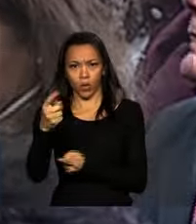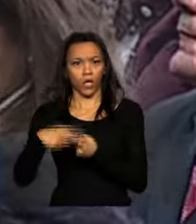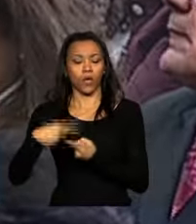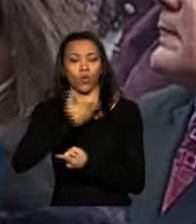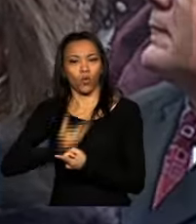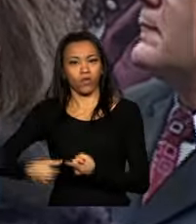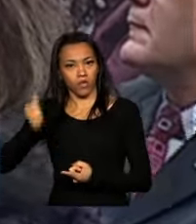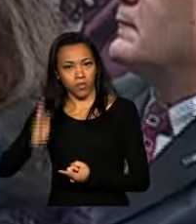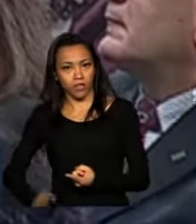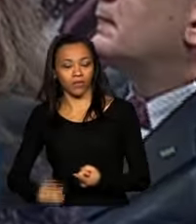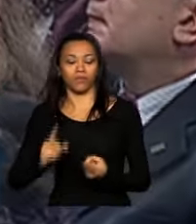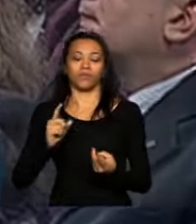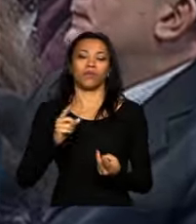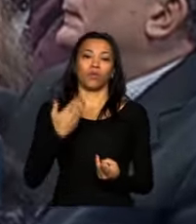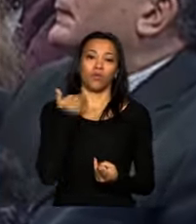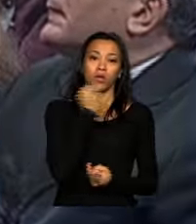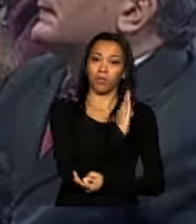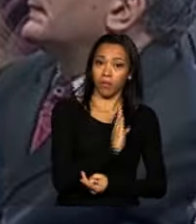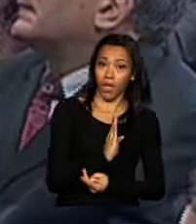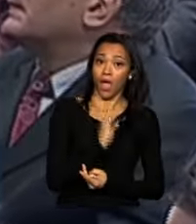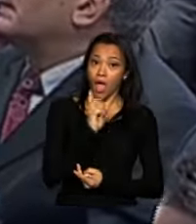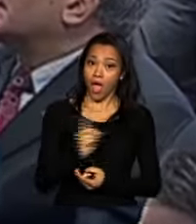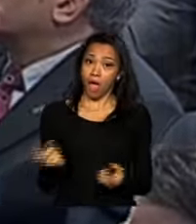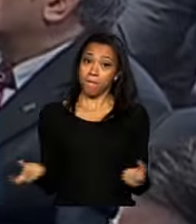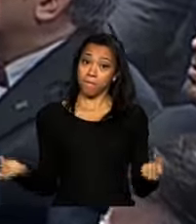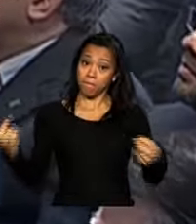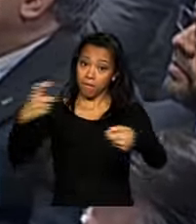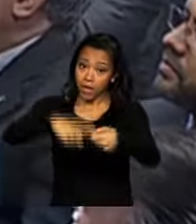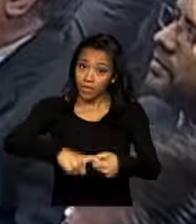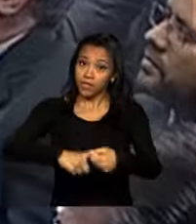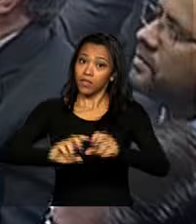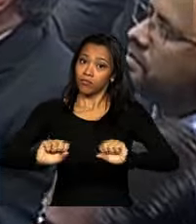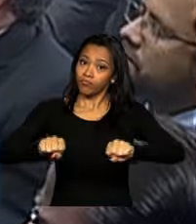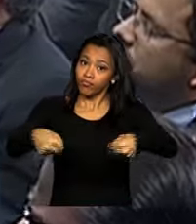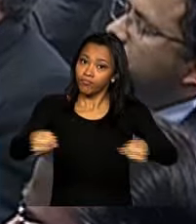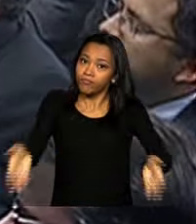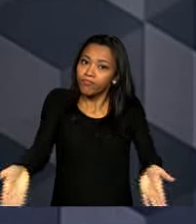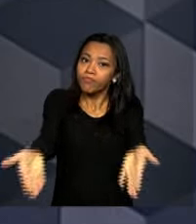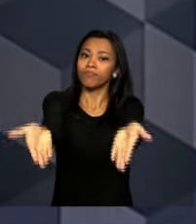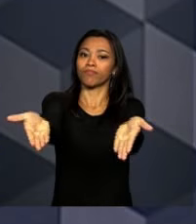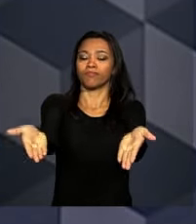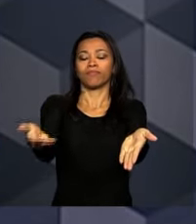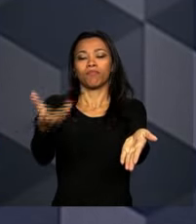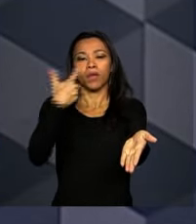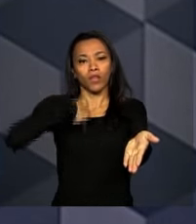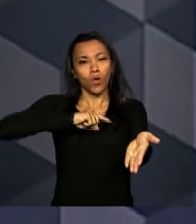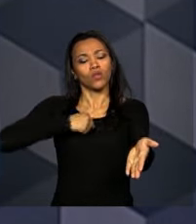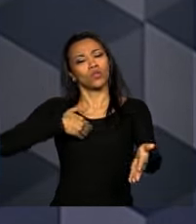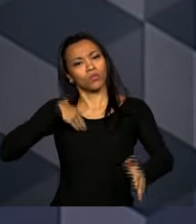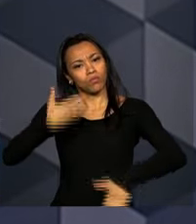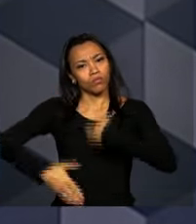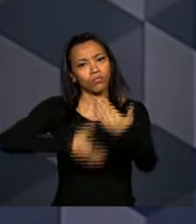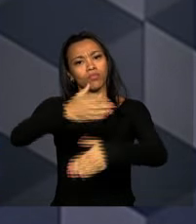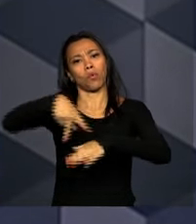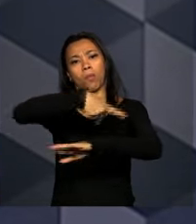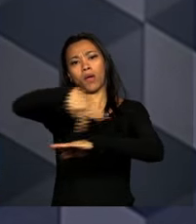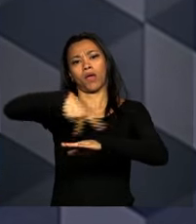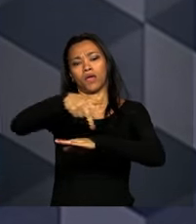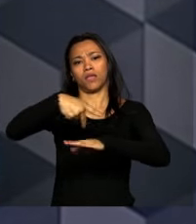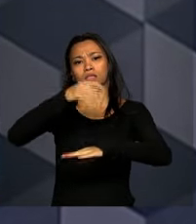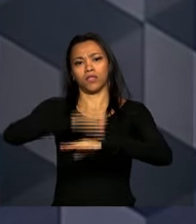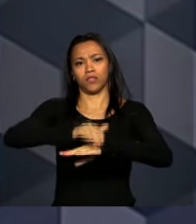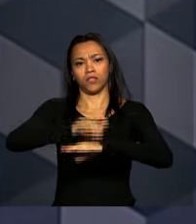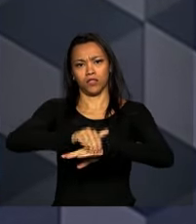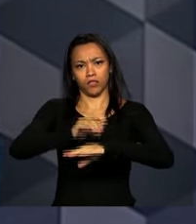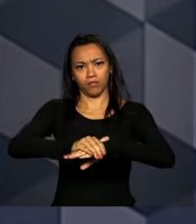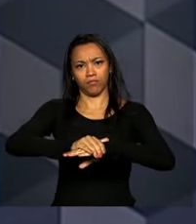Brasil são parceiros dos produtores rurais para a gente continuar construindo um país soberano, como diz aqui o ministro